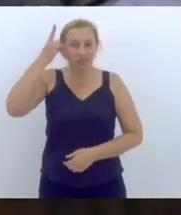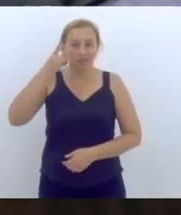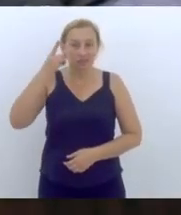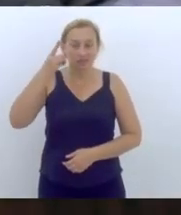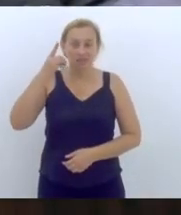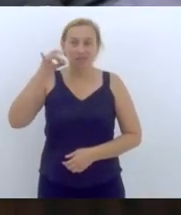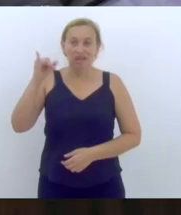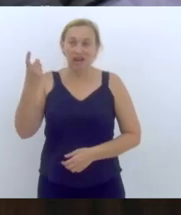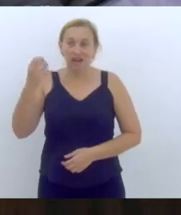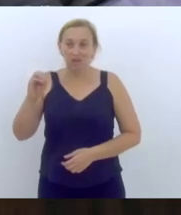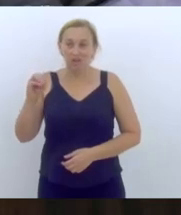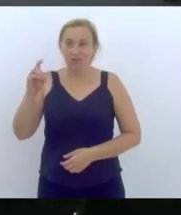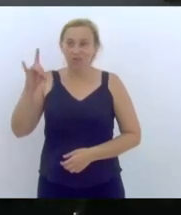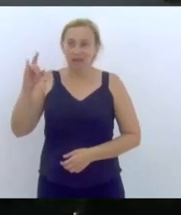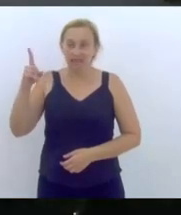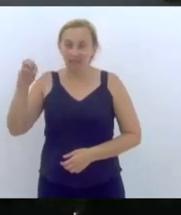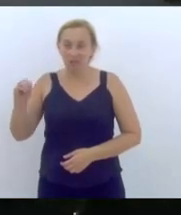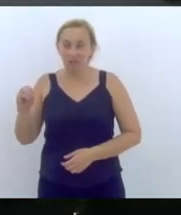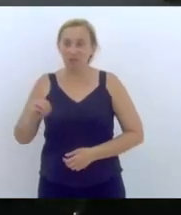Caiado.